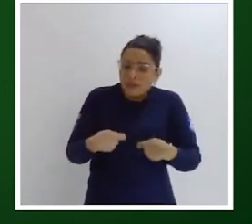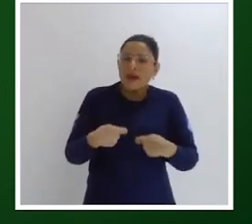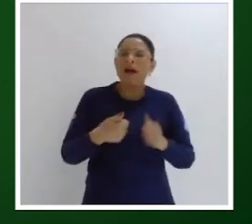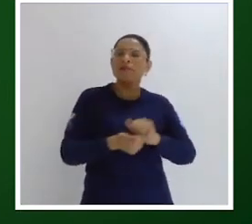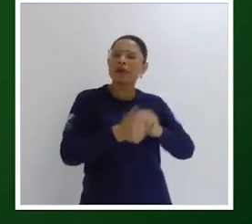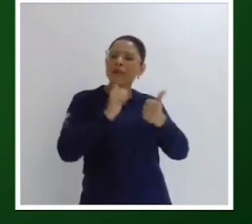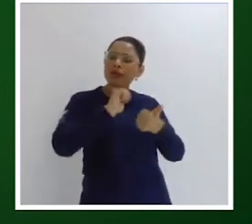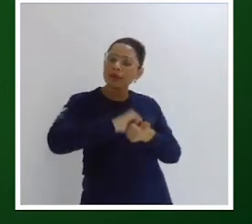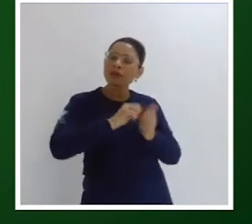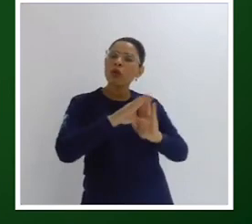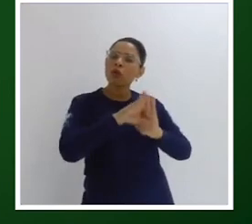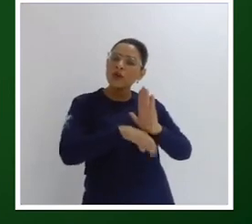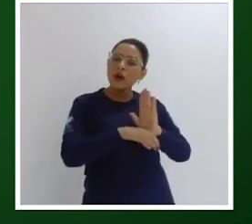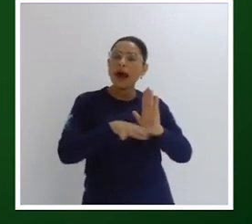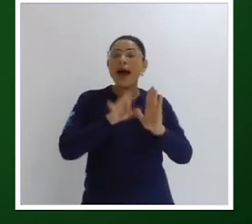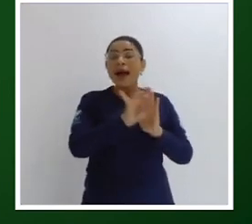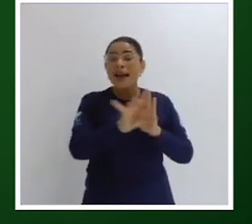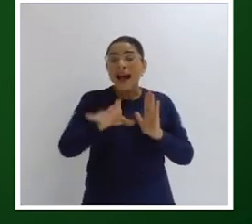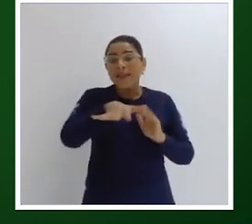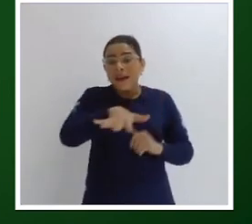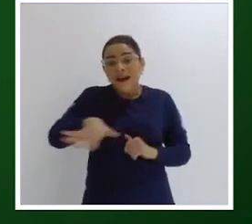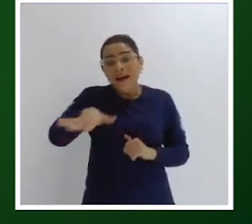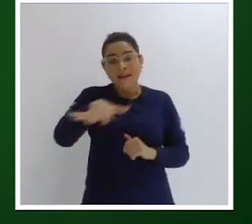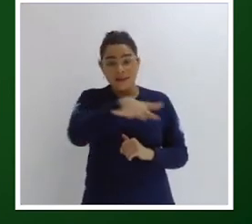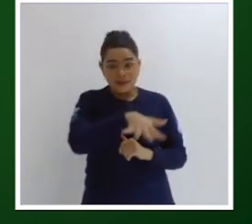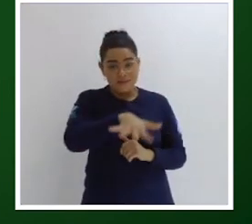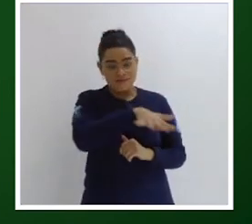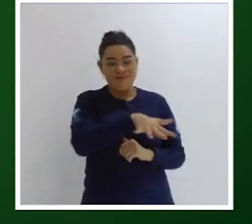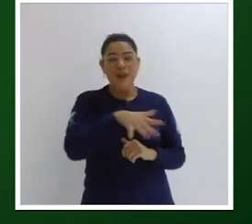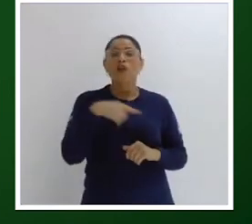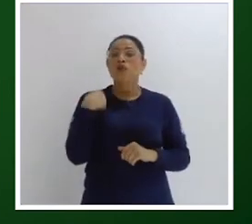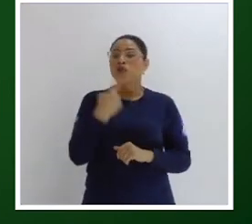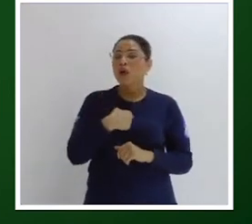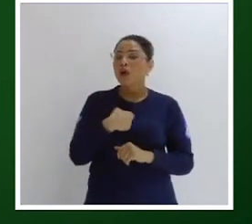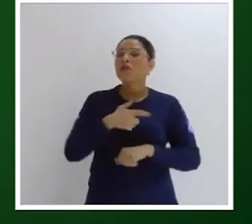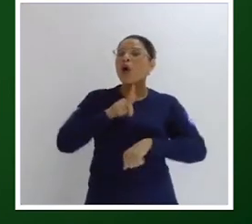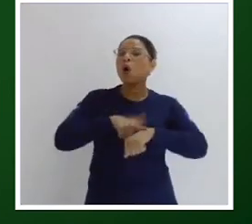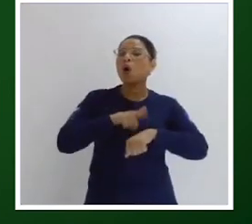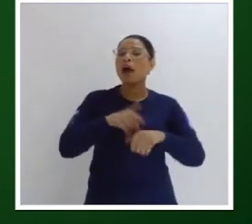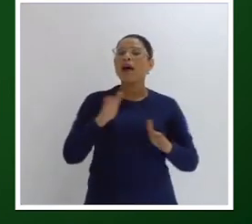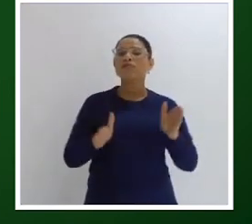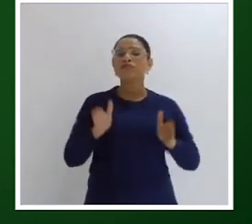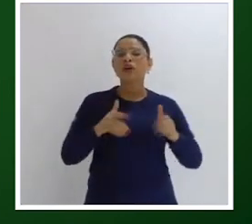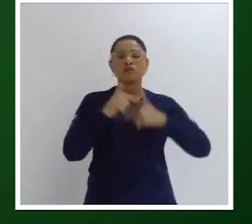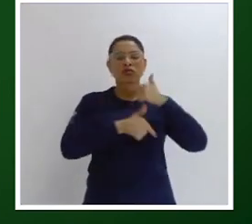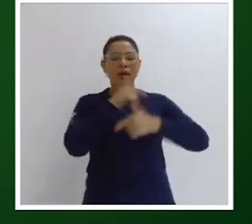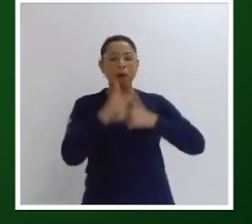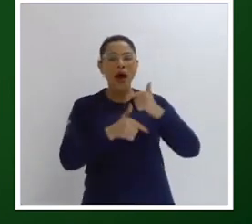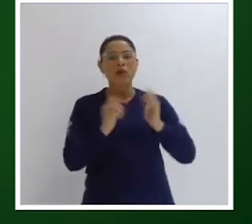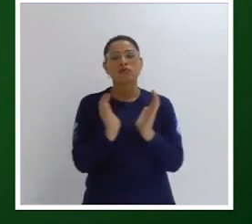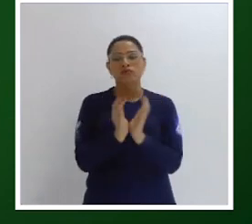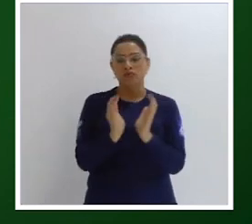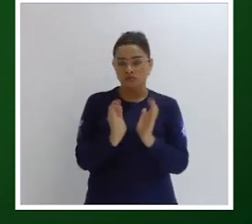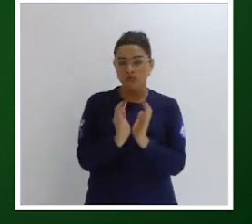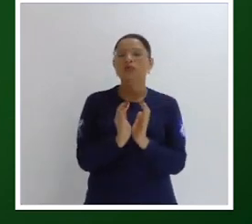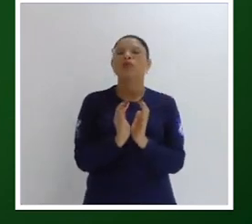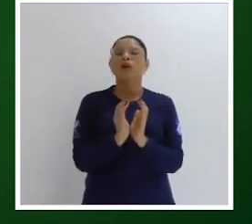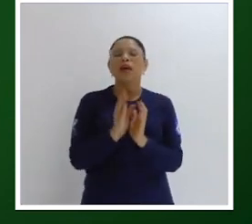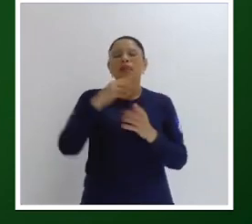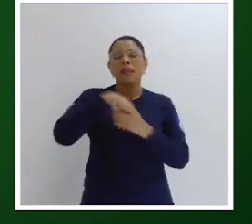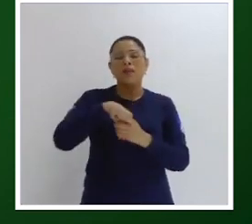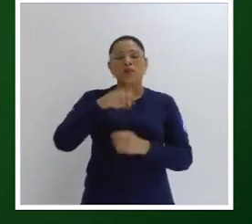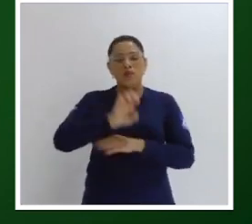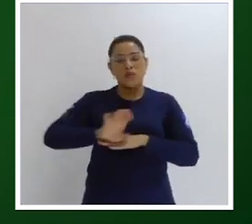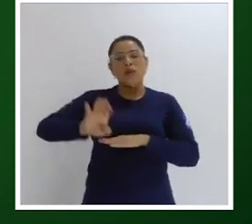curricular por área então nós temos o horário de trabalho coletivo dos nossos professores na rede